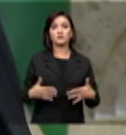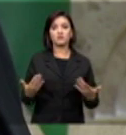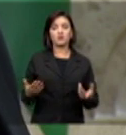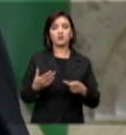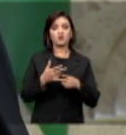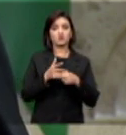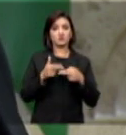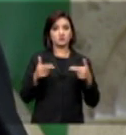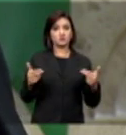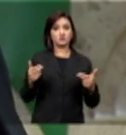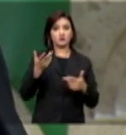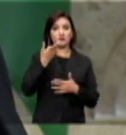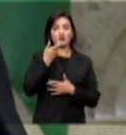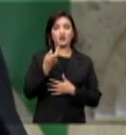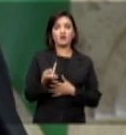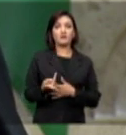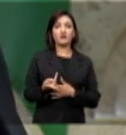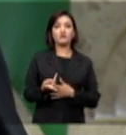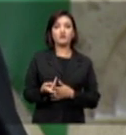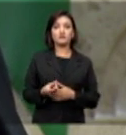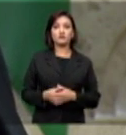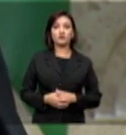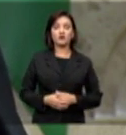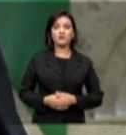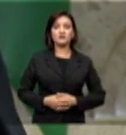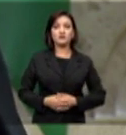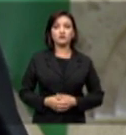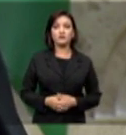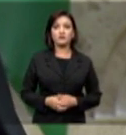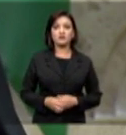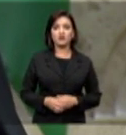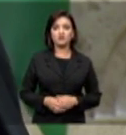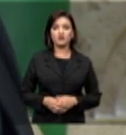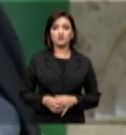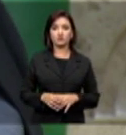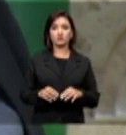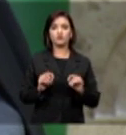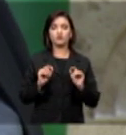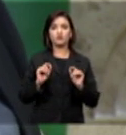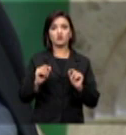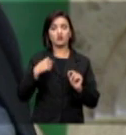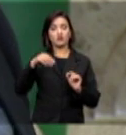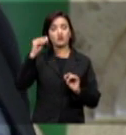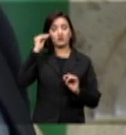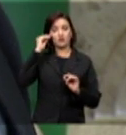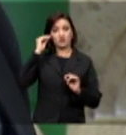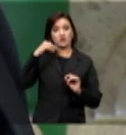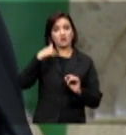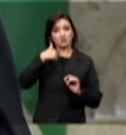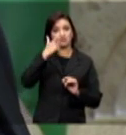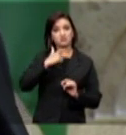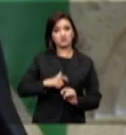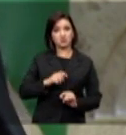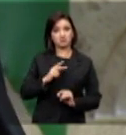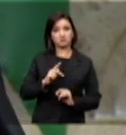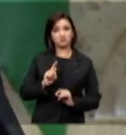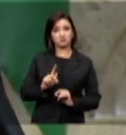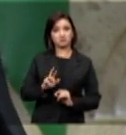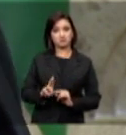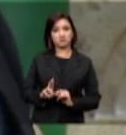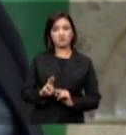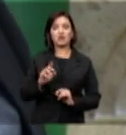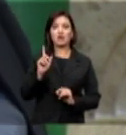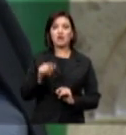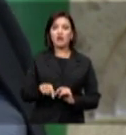expostos, no entender deste Procurador-Geral da República, são fatos